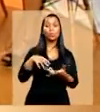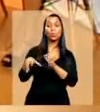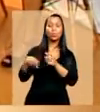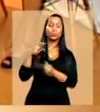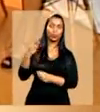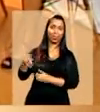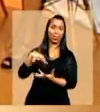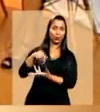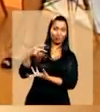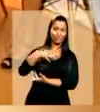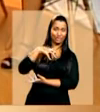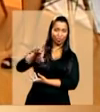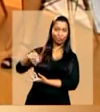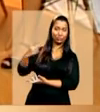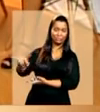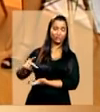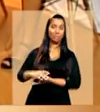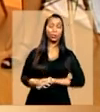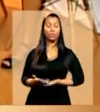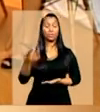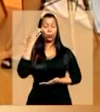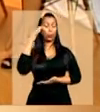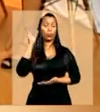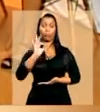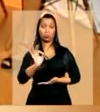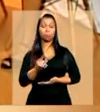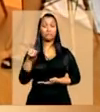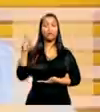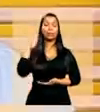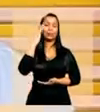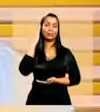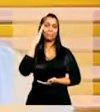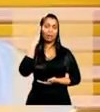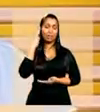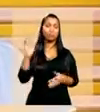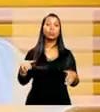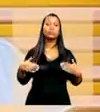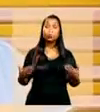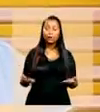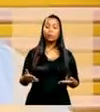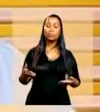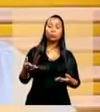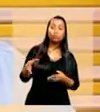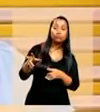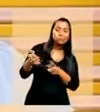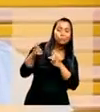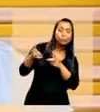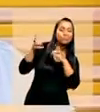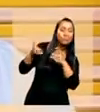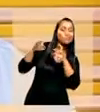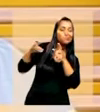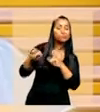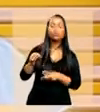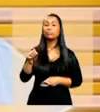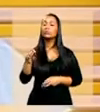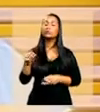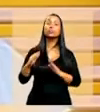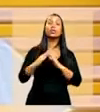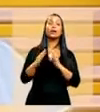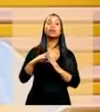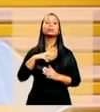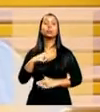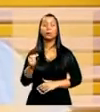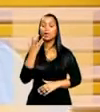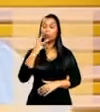do mundo dele, do mundo digital, que eu não sei e que ele sabe. Então eu exploro isso. O que é que você